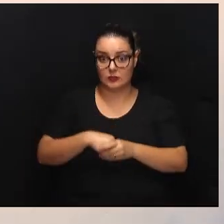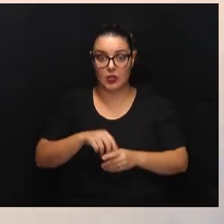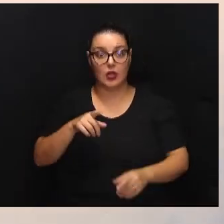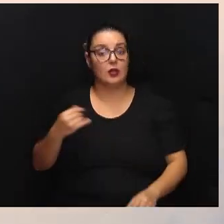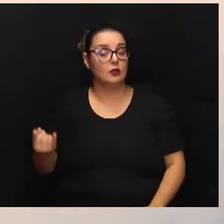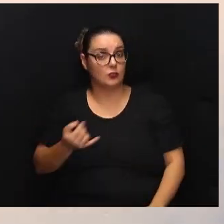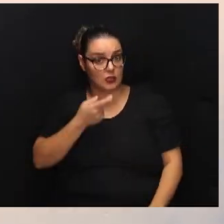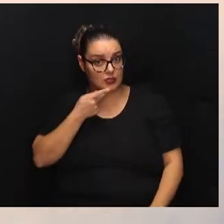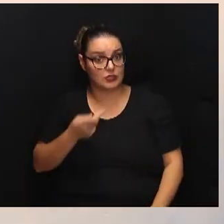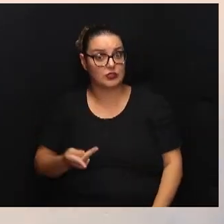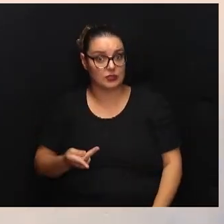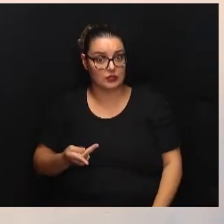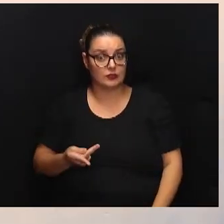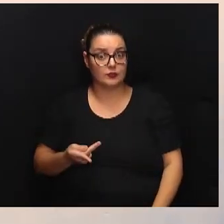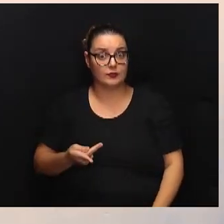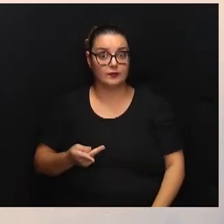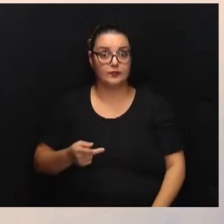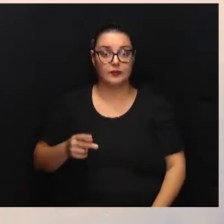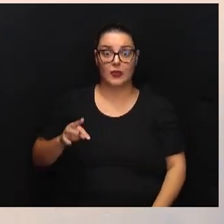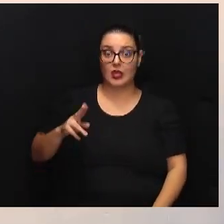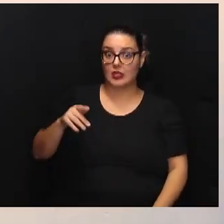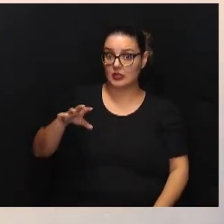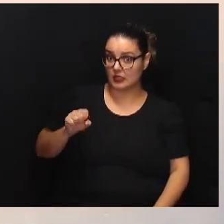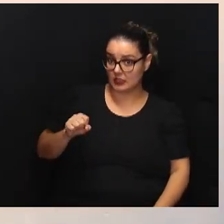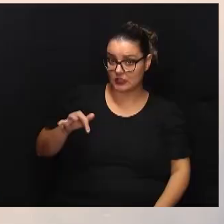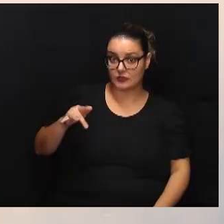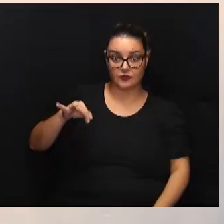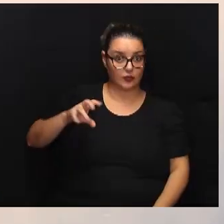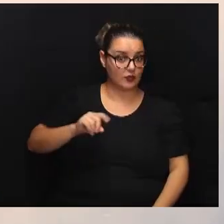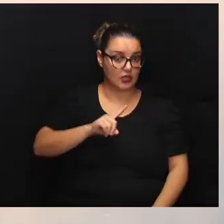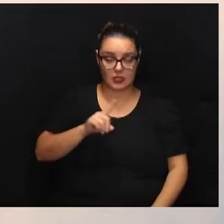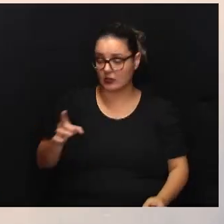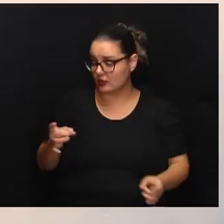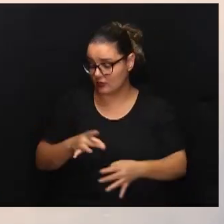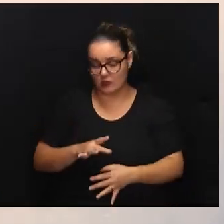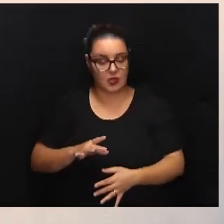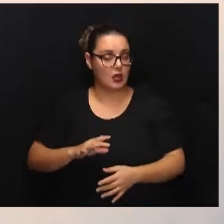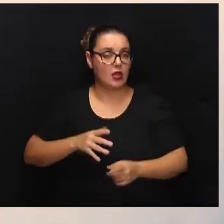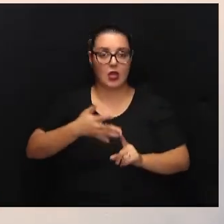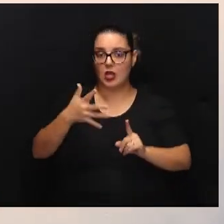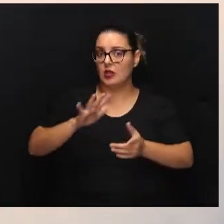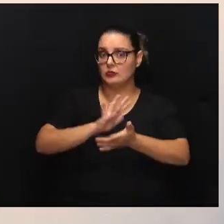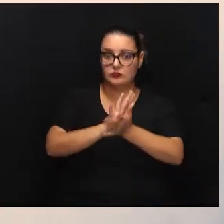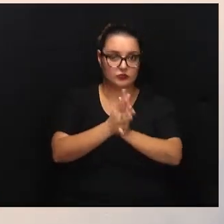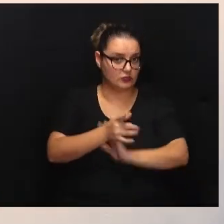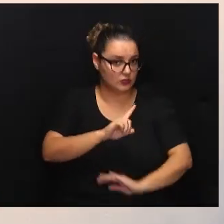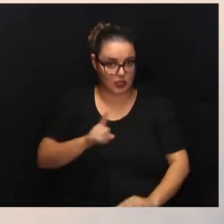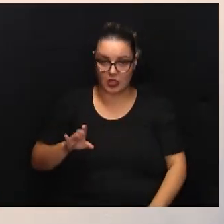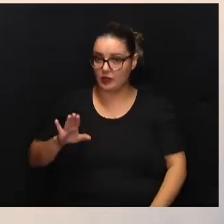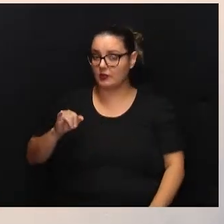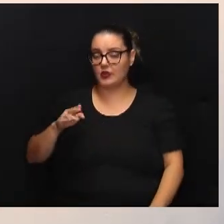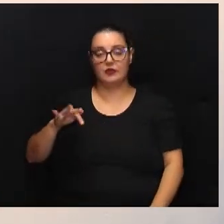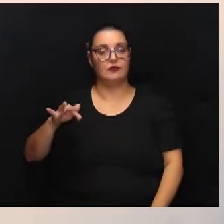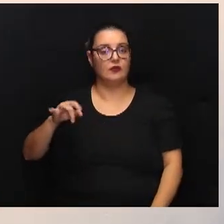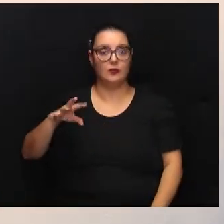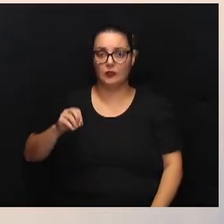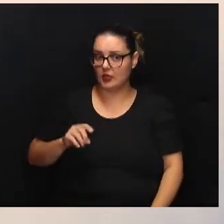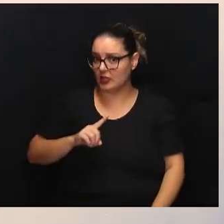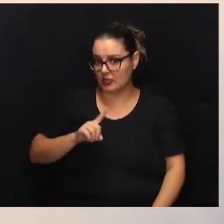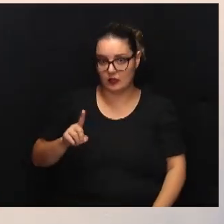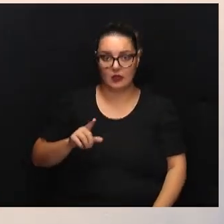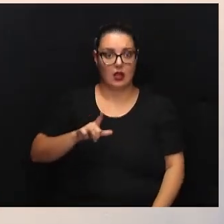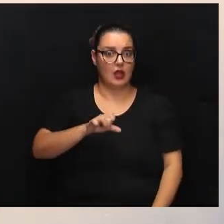não cessará, a homofobia não cessará, a bifobia não cessará, a lesbofobia não cessará, enquanto